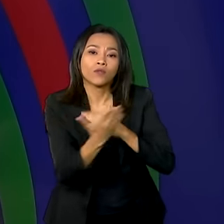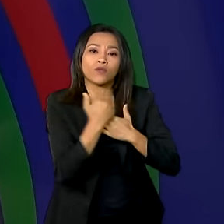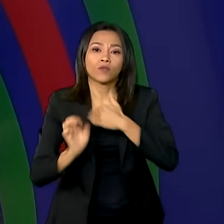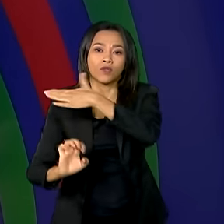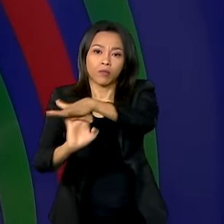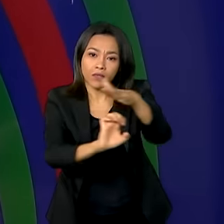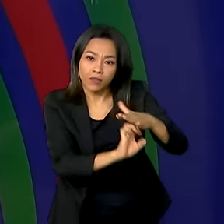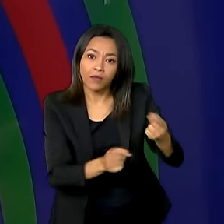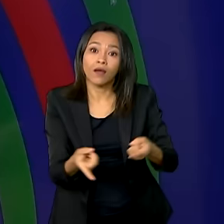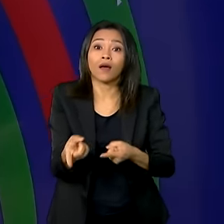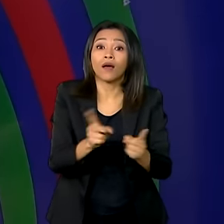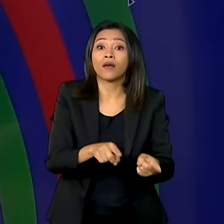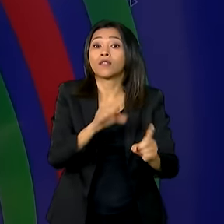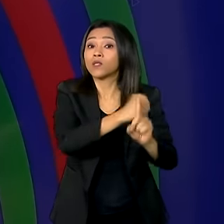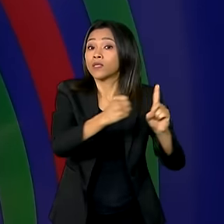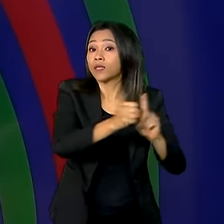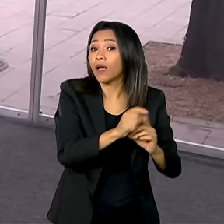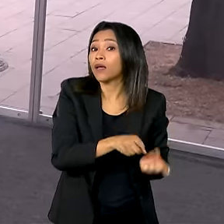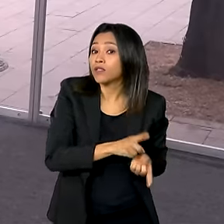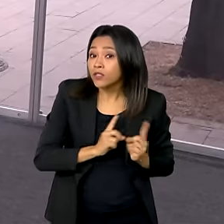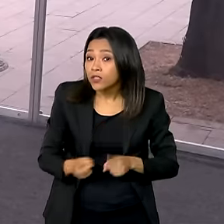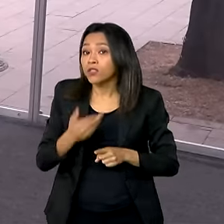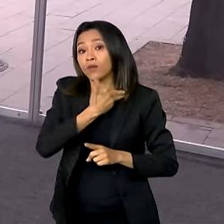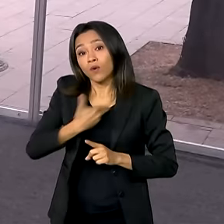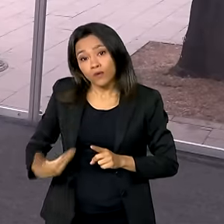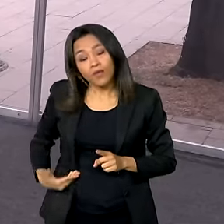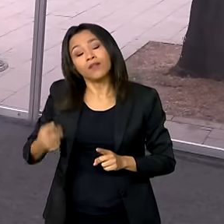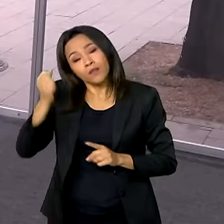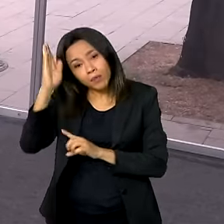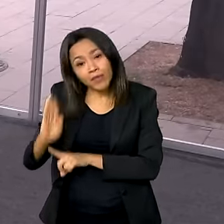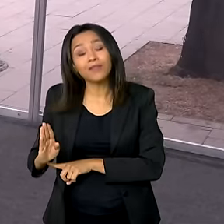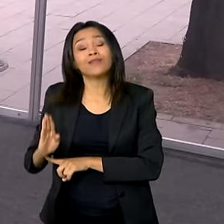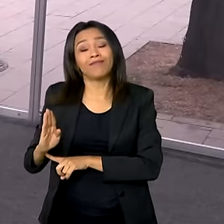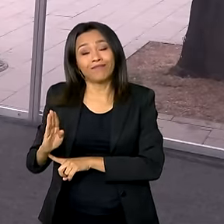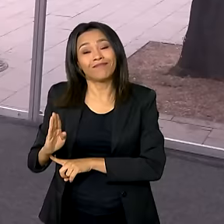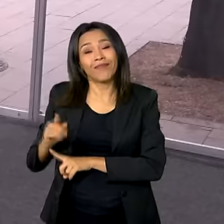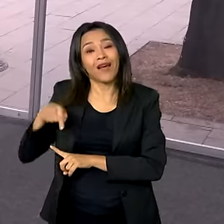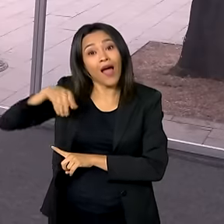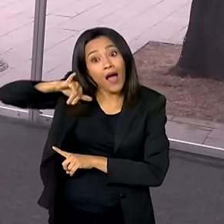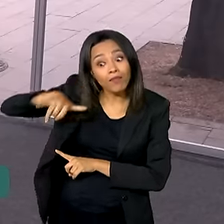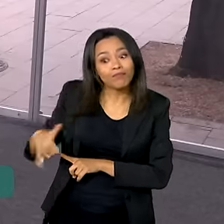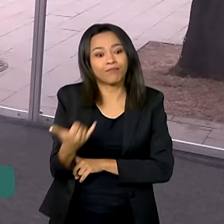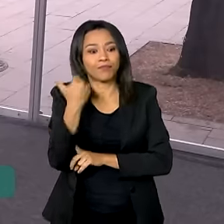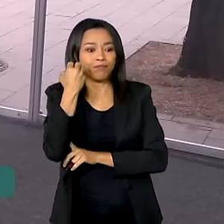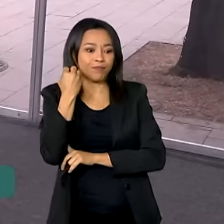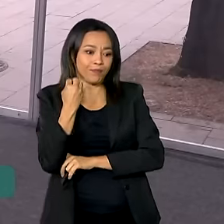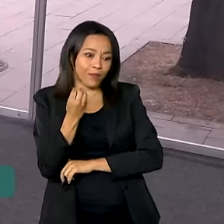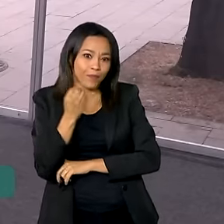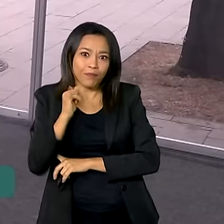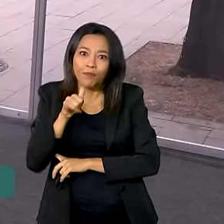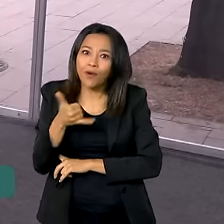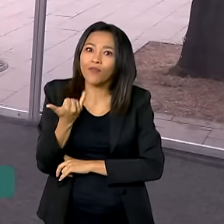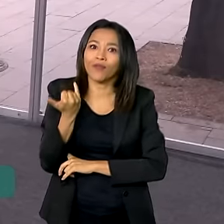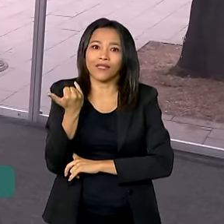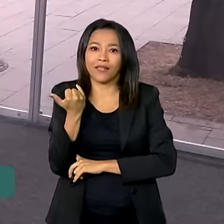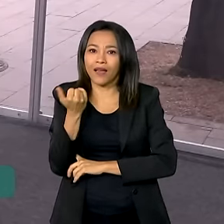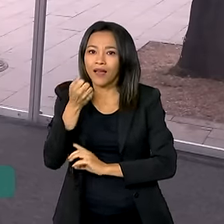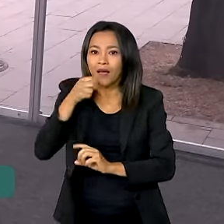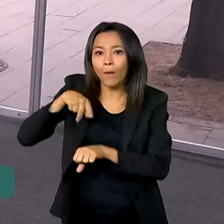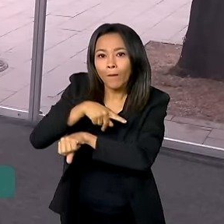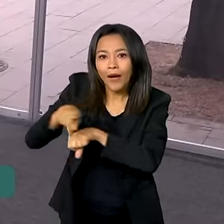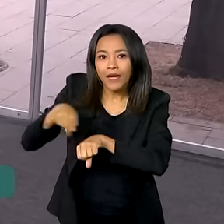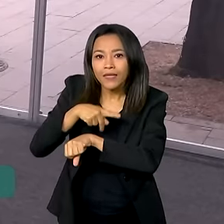governos estaduais para o enfrentamento das mudanças climáticas e para o Brasil aproveitar ao máximo, ser um país que atrai